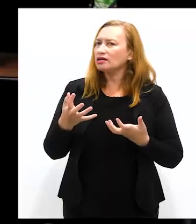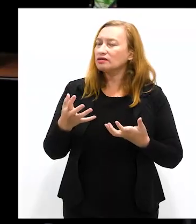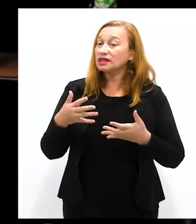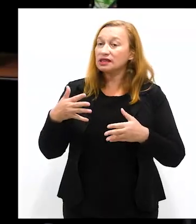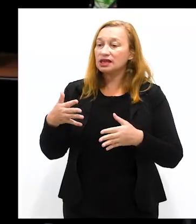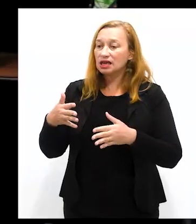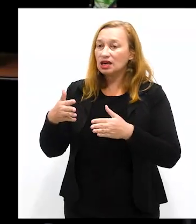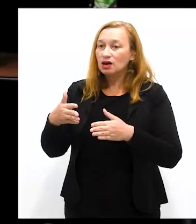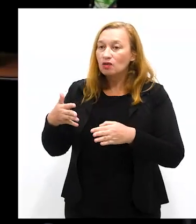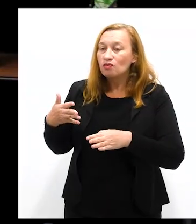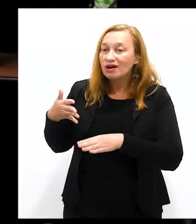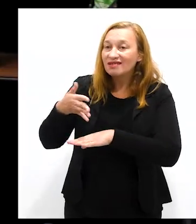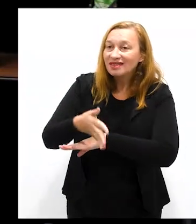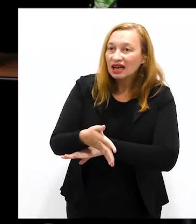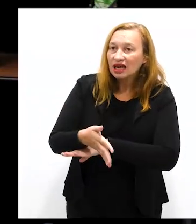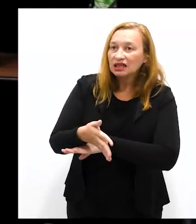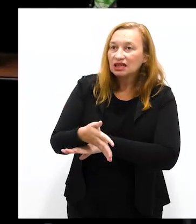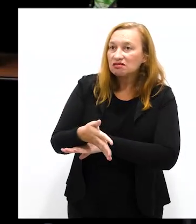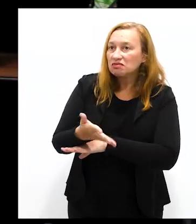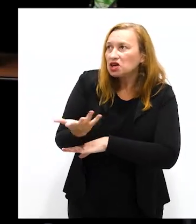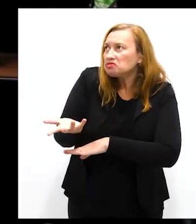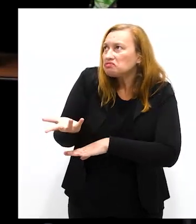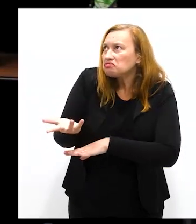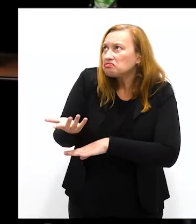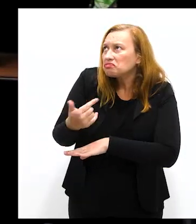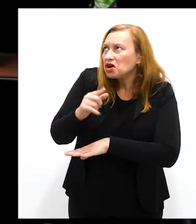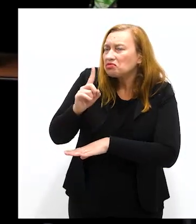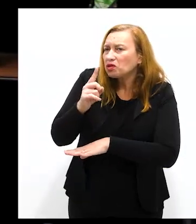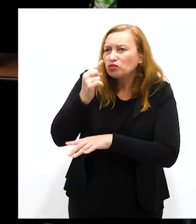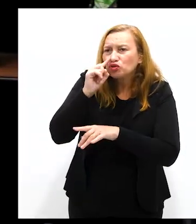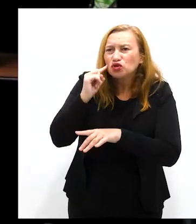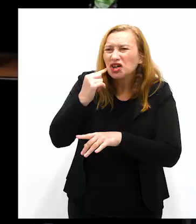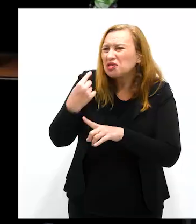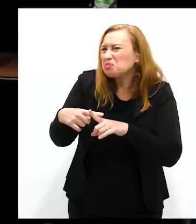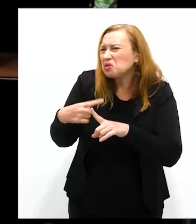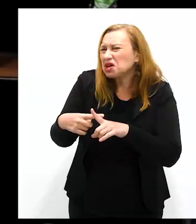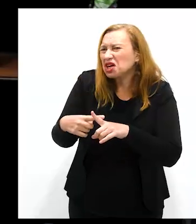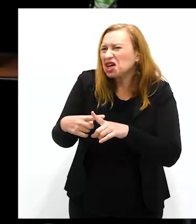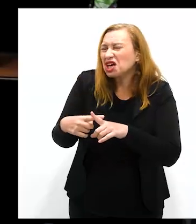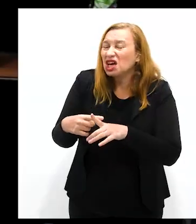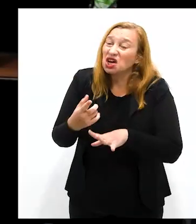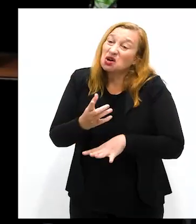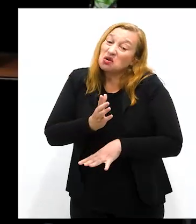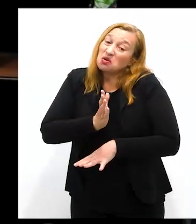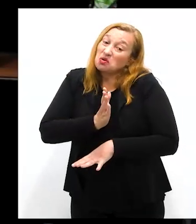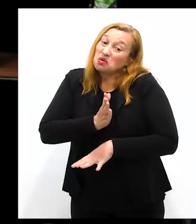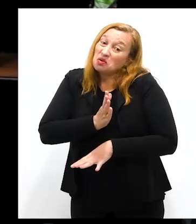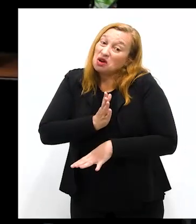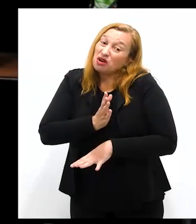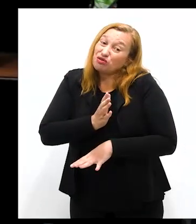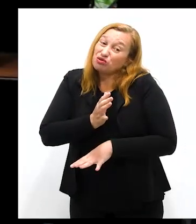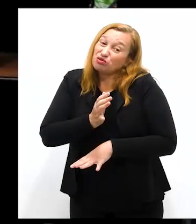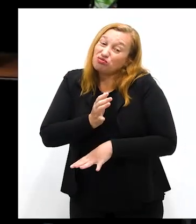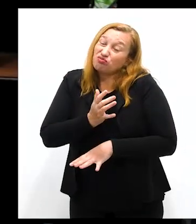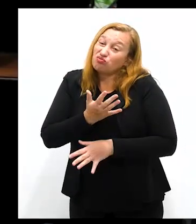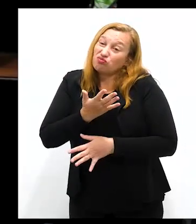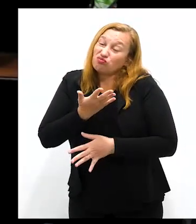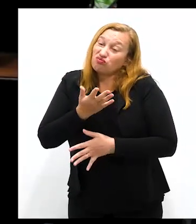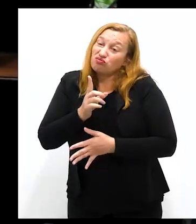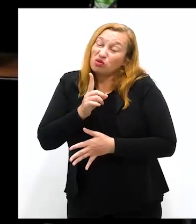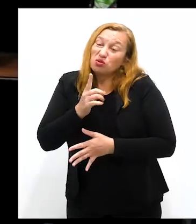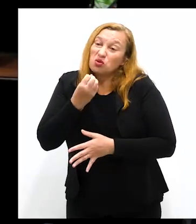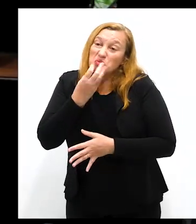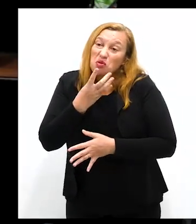eu vou fazer uma entrada. Eu sei que aquilo me deixou assim, eu não chorei porque realmente eu sou sangue frio, mas